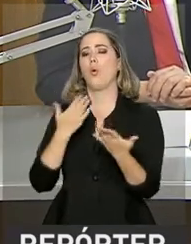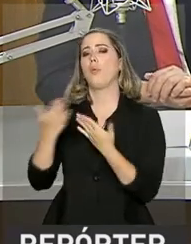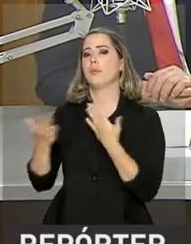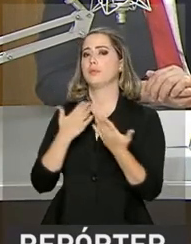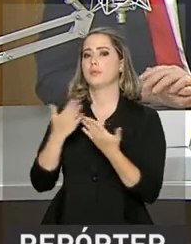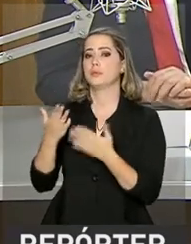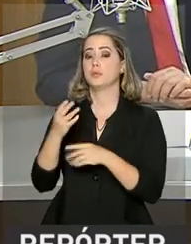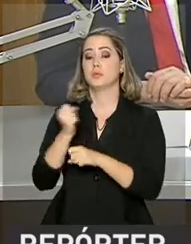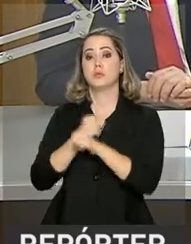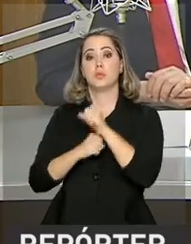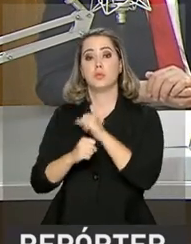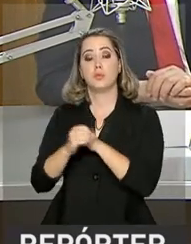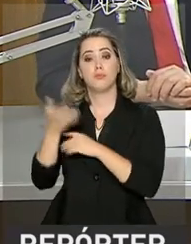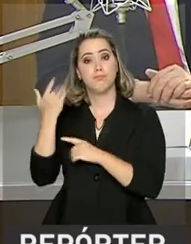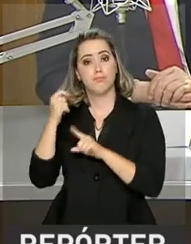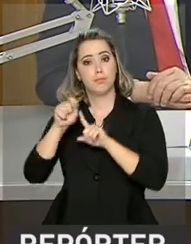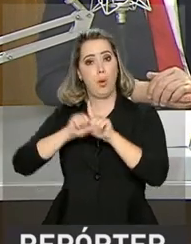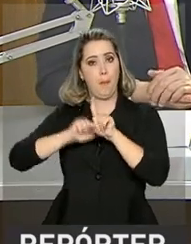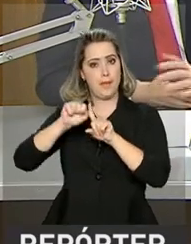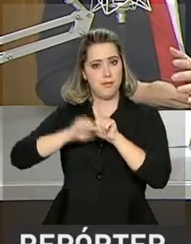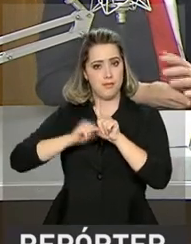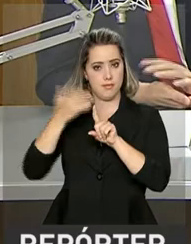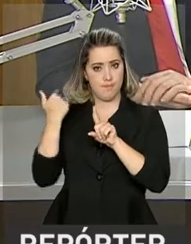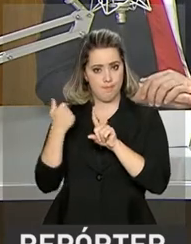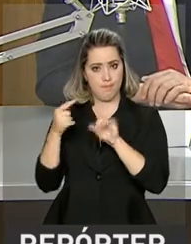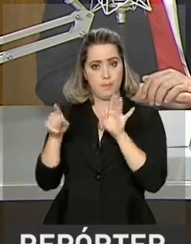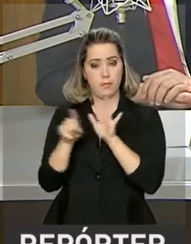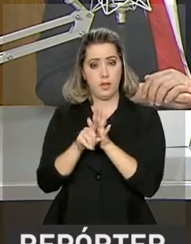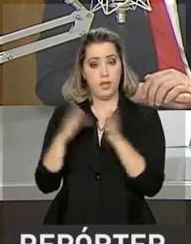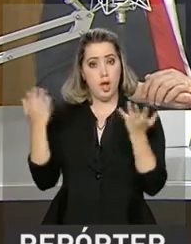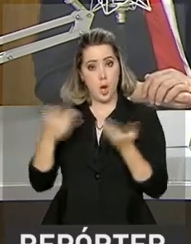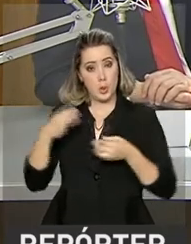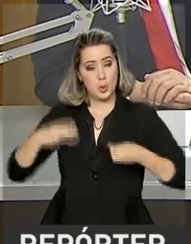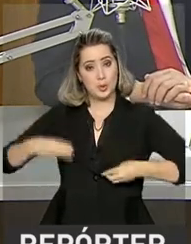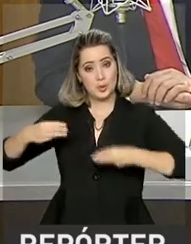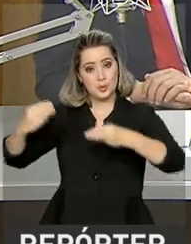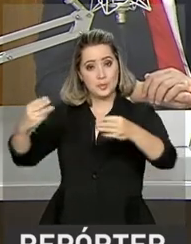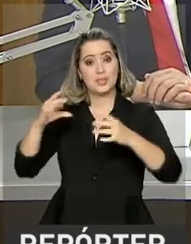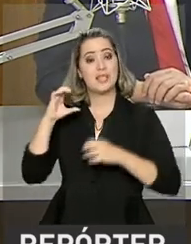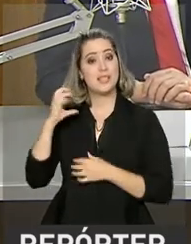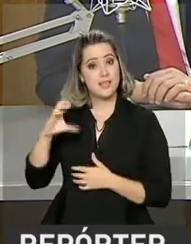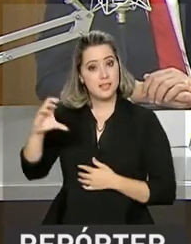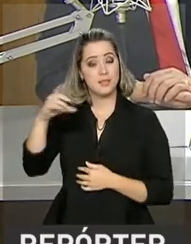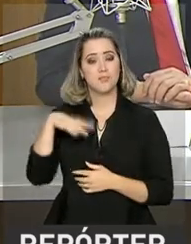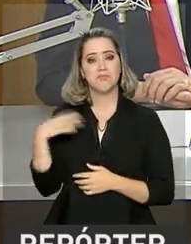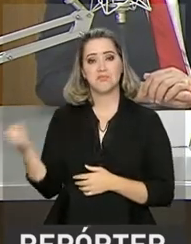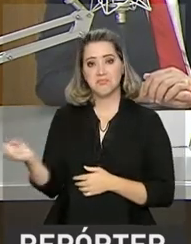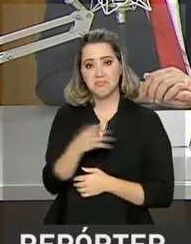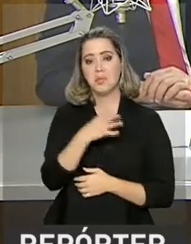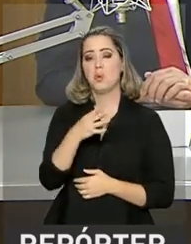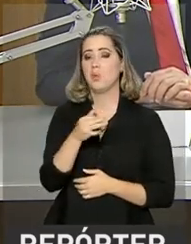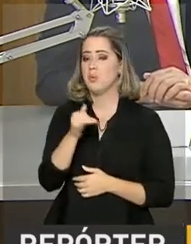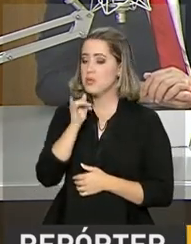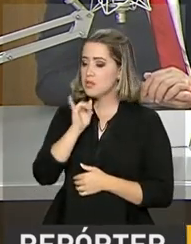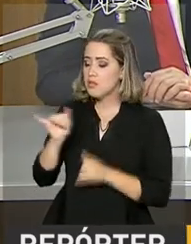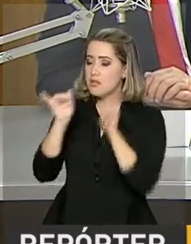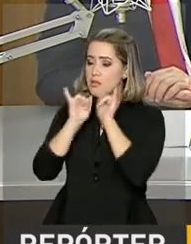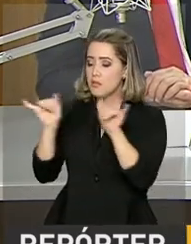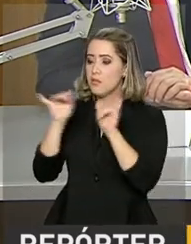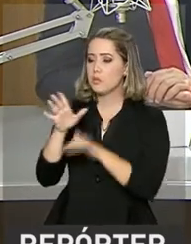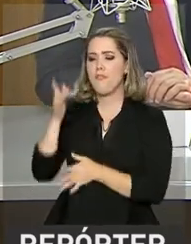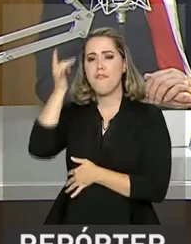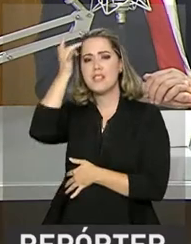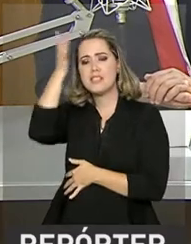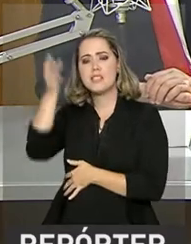apresentávamos alguns meses atrás e no nosso ministério grandes novidades que vão facilitar demais na vida de